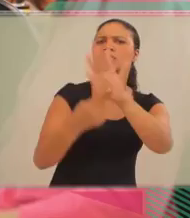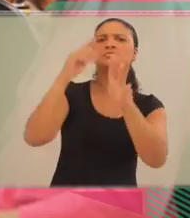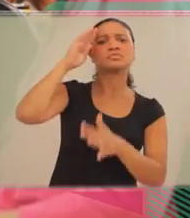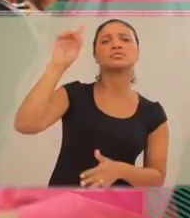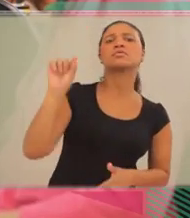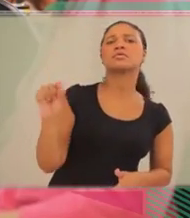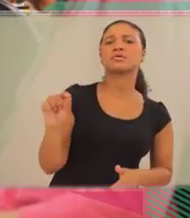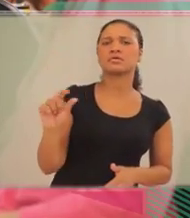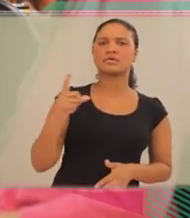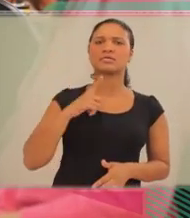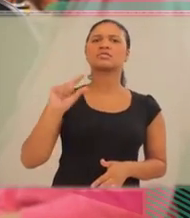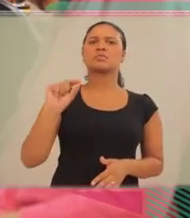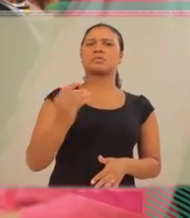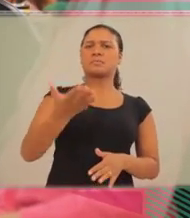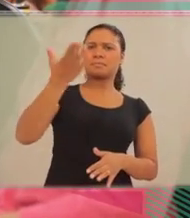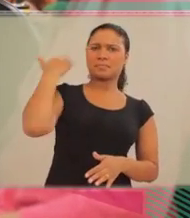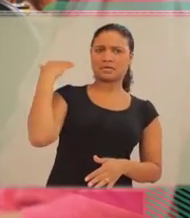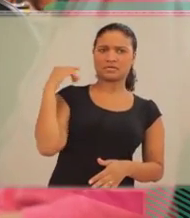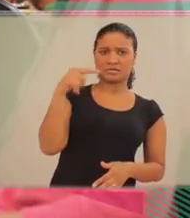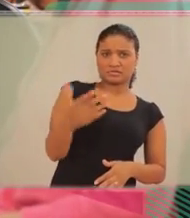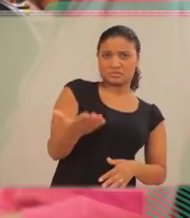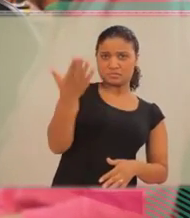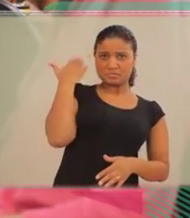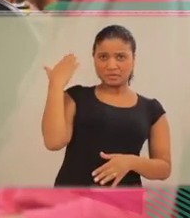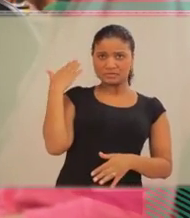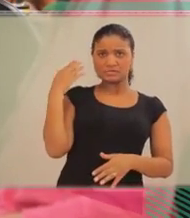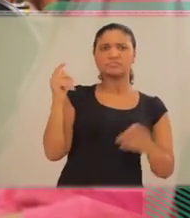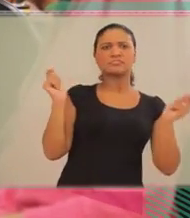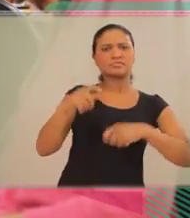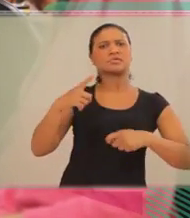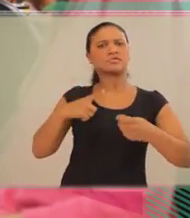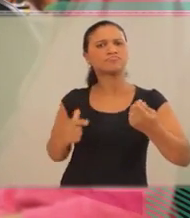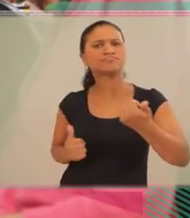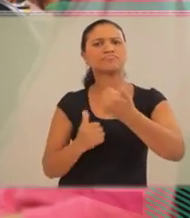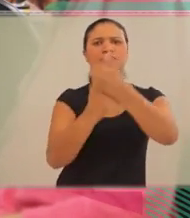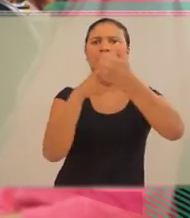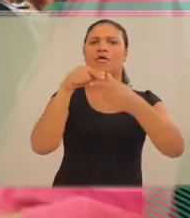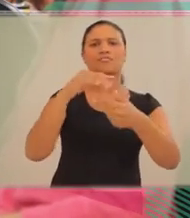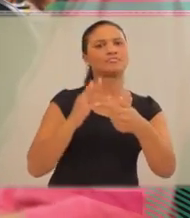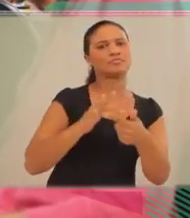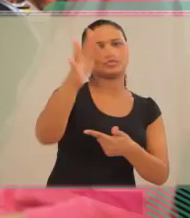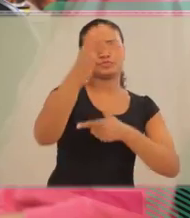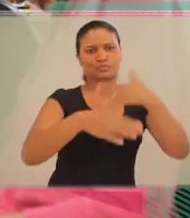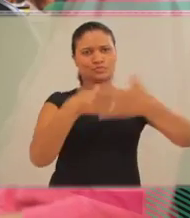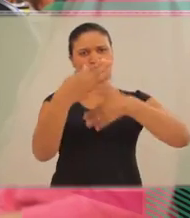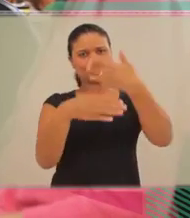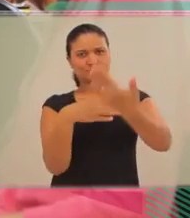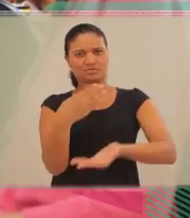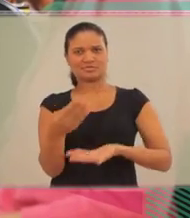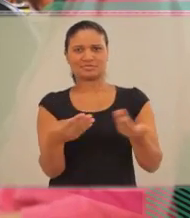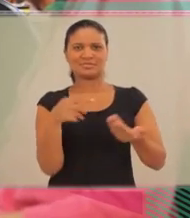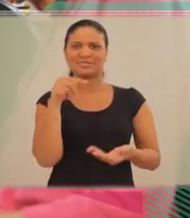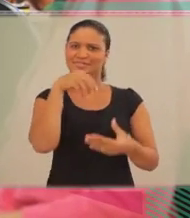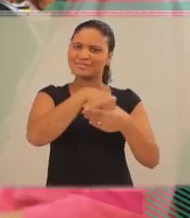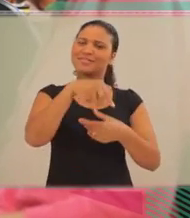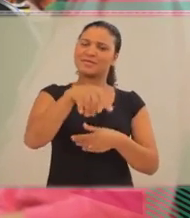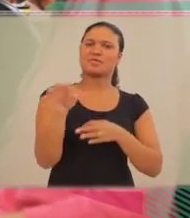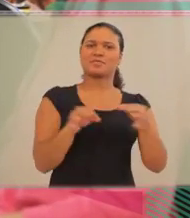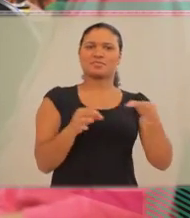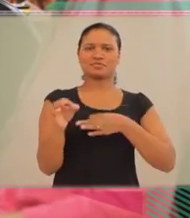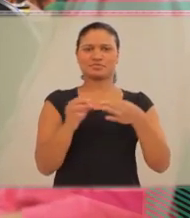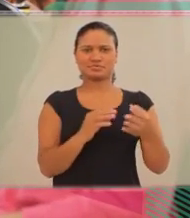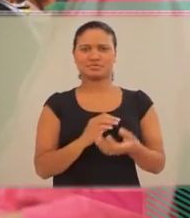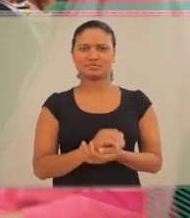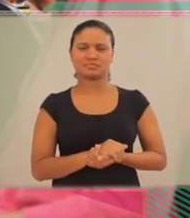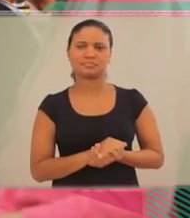haja antagonismos e, pelo contrário, né, haja um reforço, uma sinergia que faça com que o movimento avance. O que a gente quer